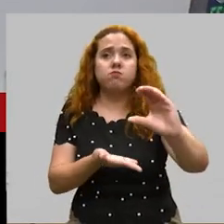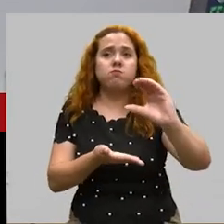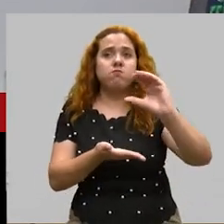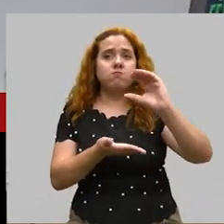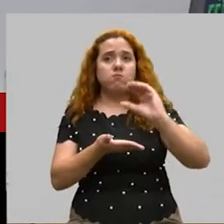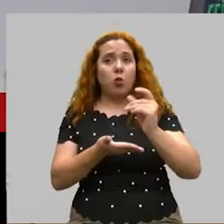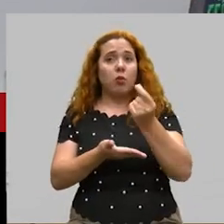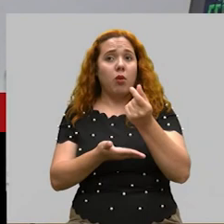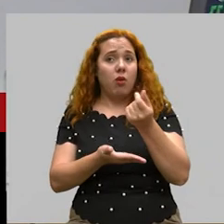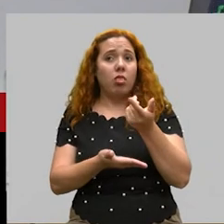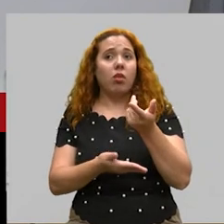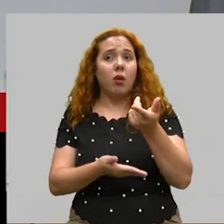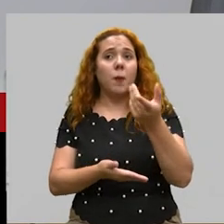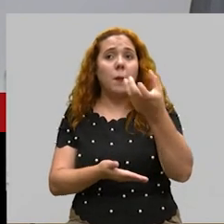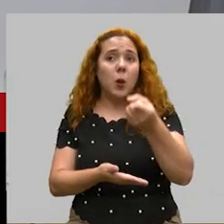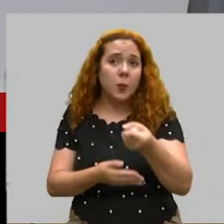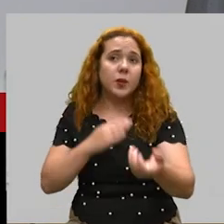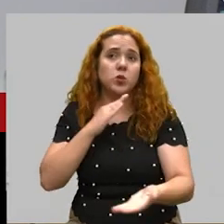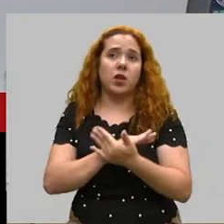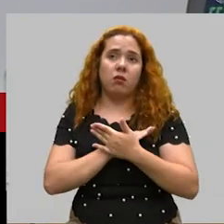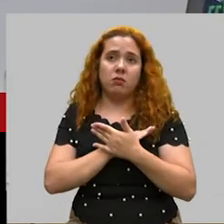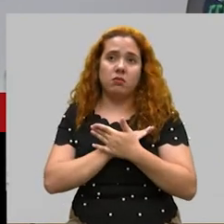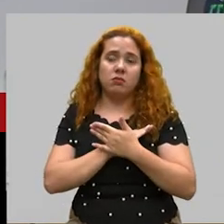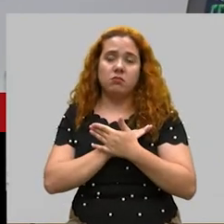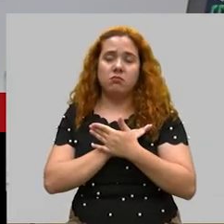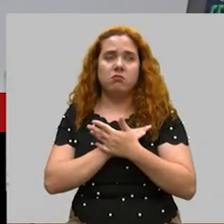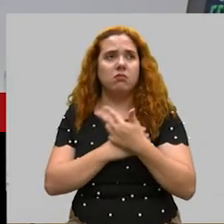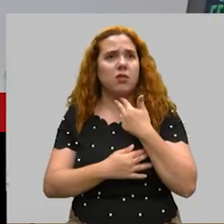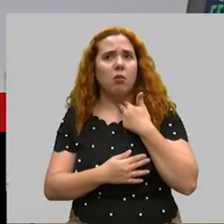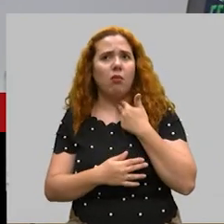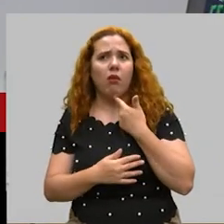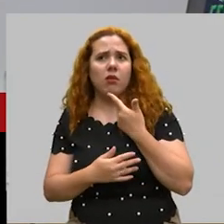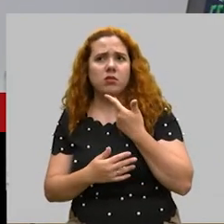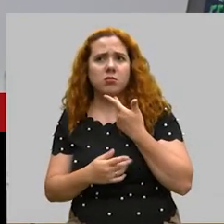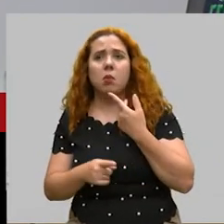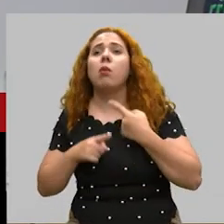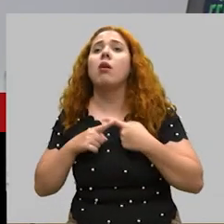manter estudando Por que não